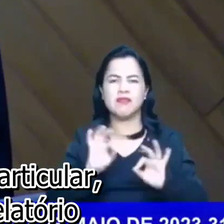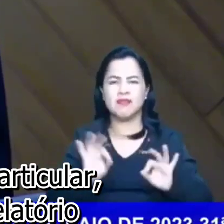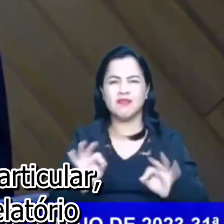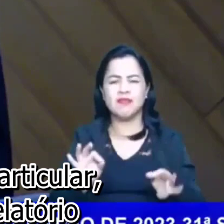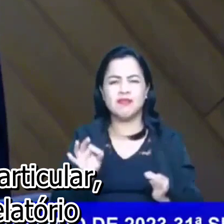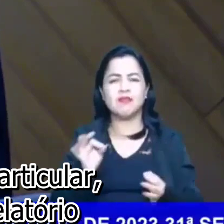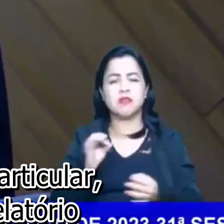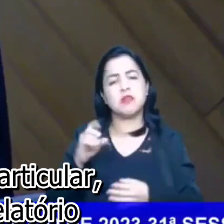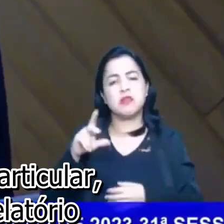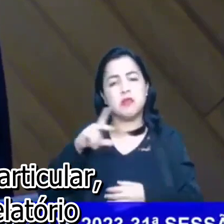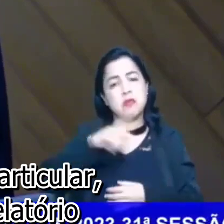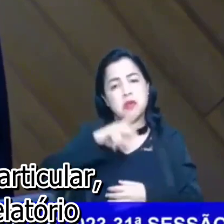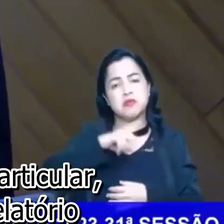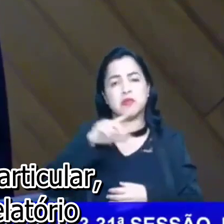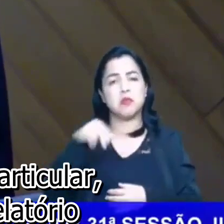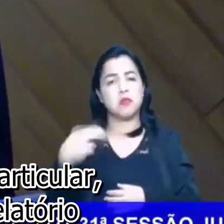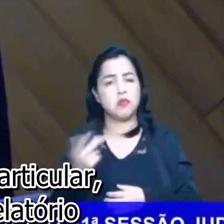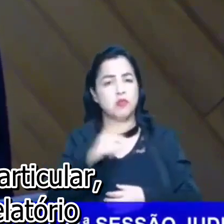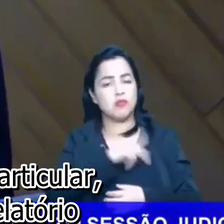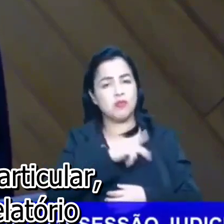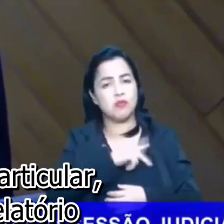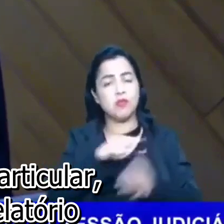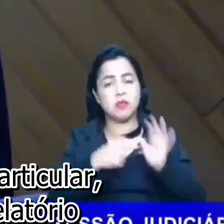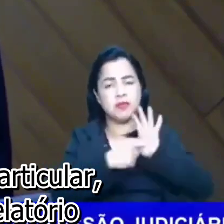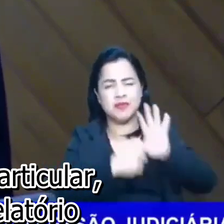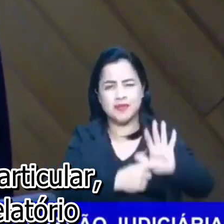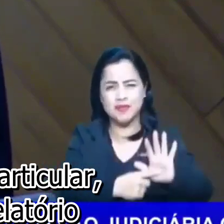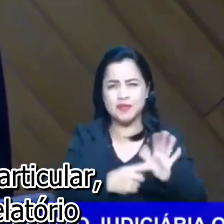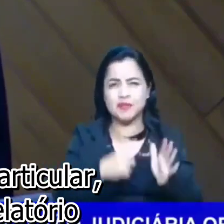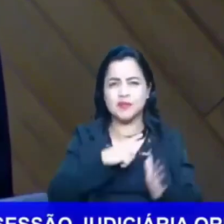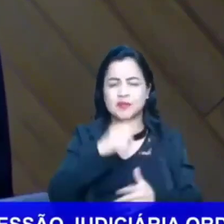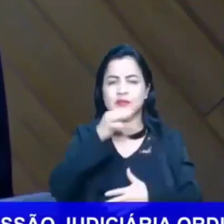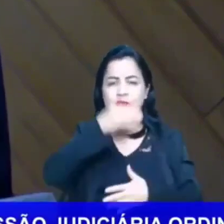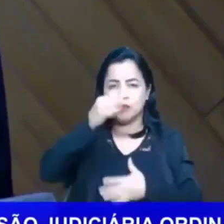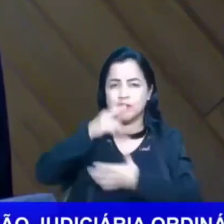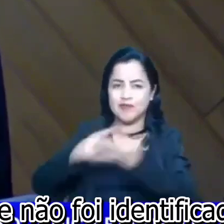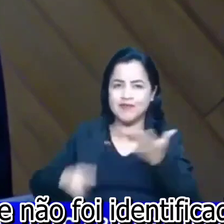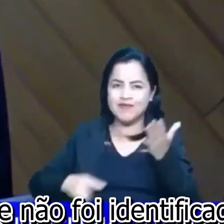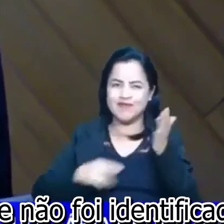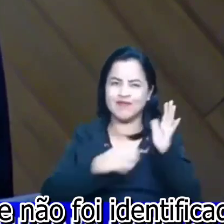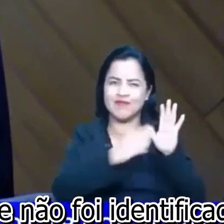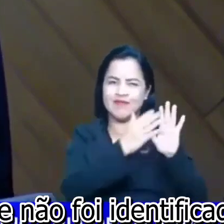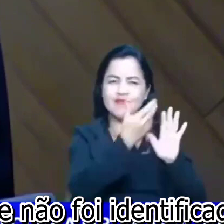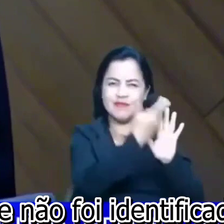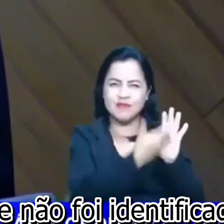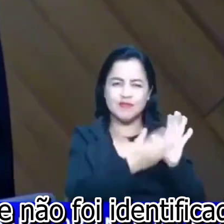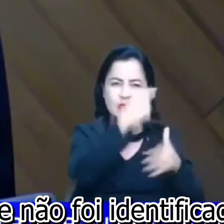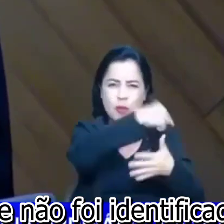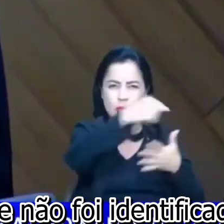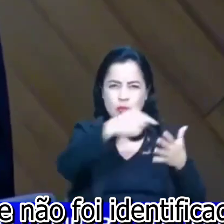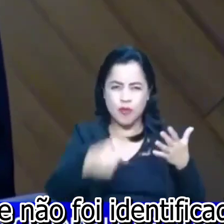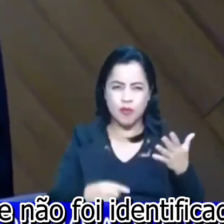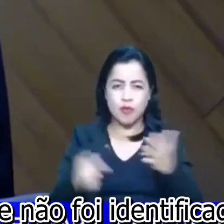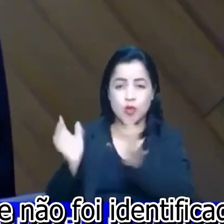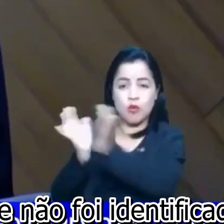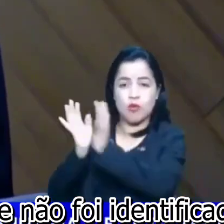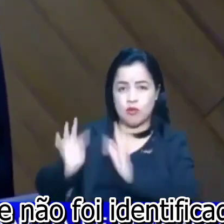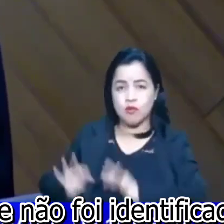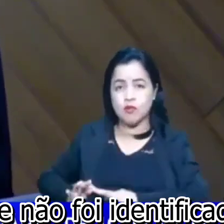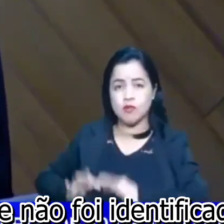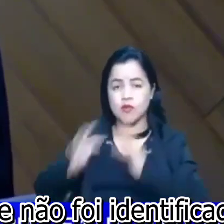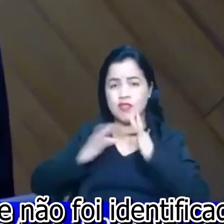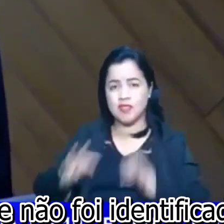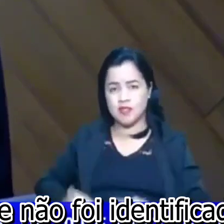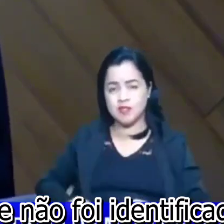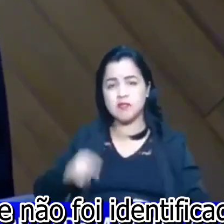seja público, ou isso está demonstrado no relatório dos técnicos deste colendo do Tribunal juntado